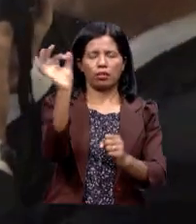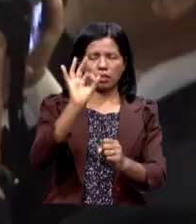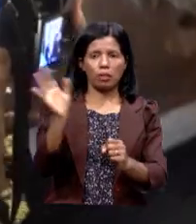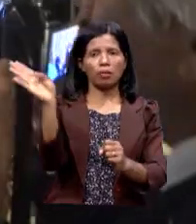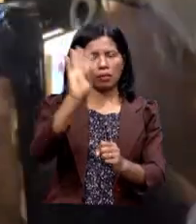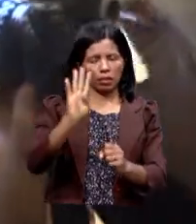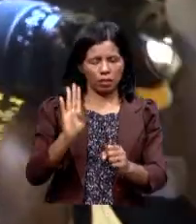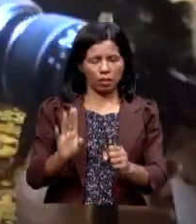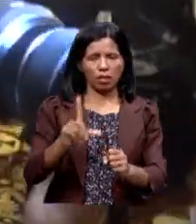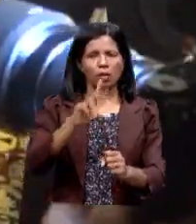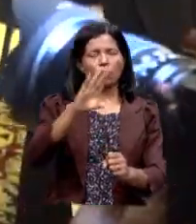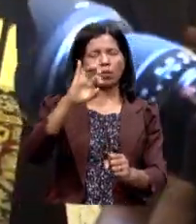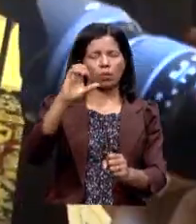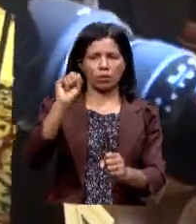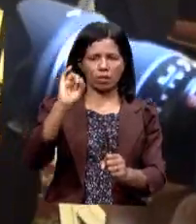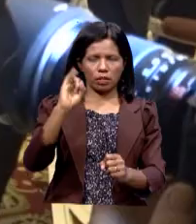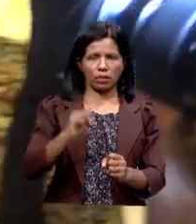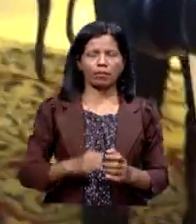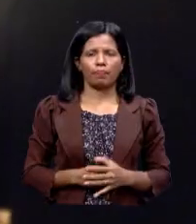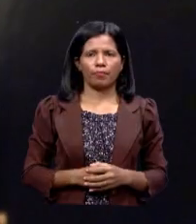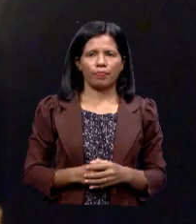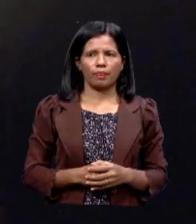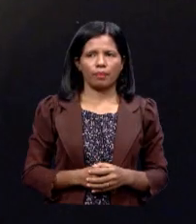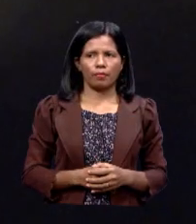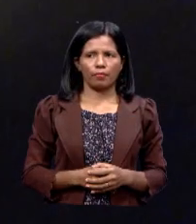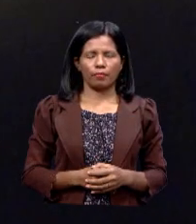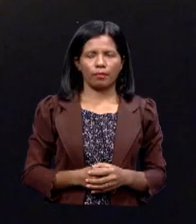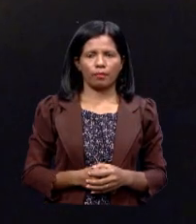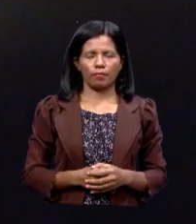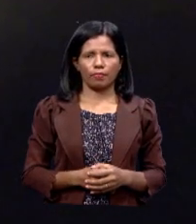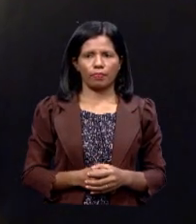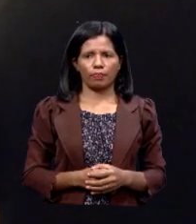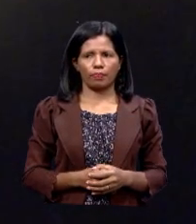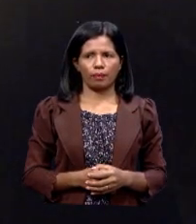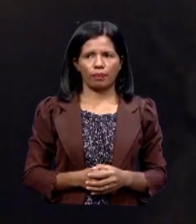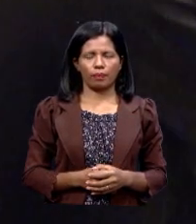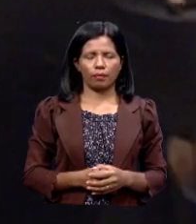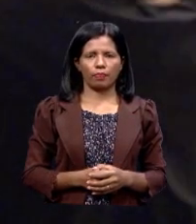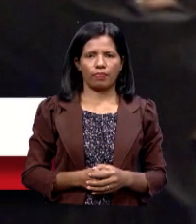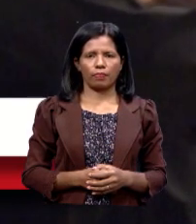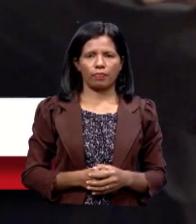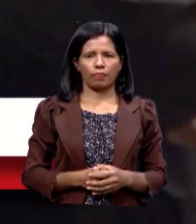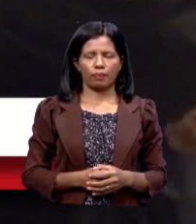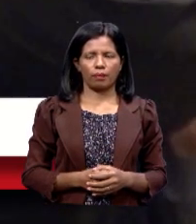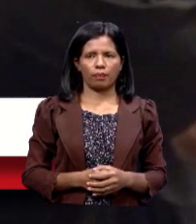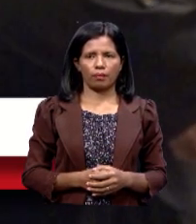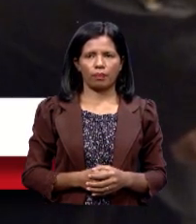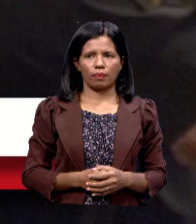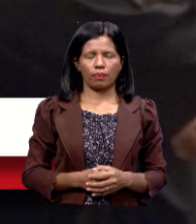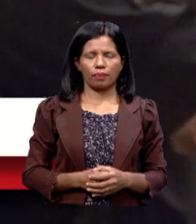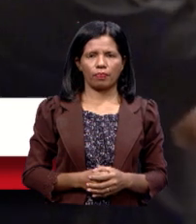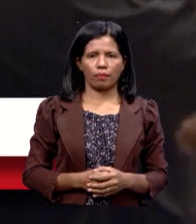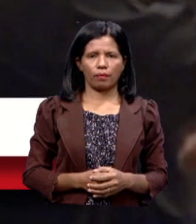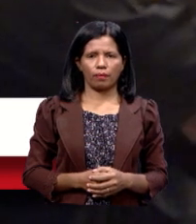Brasil, Luiz Inácio Lula da Silva. Boa com Portugal e Portugal com Timor-Leste, quer